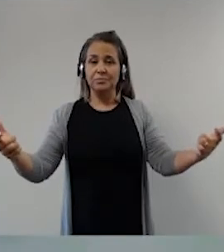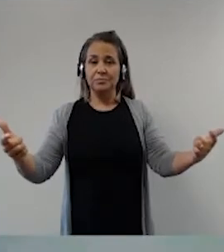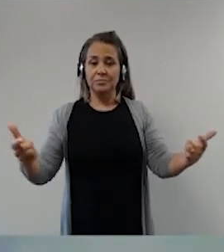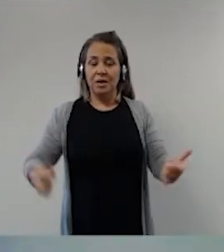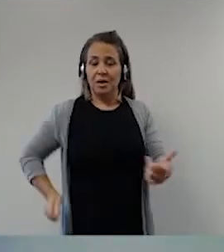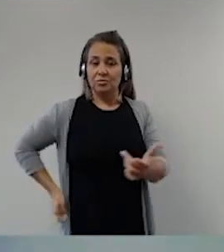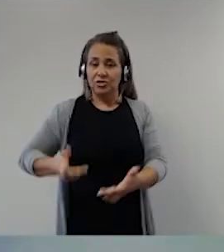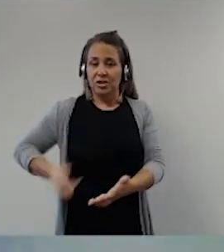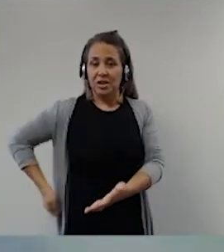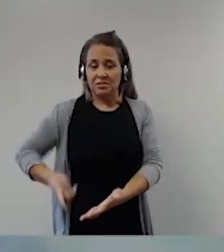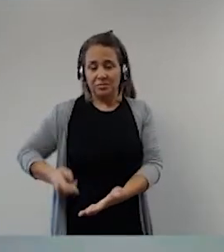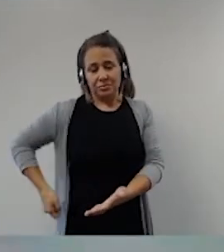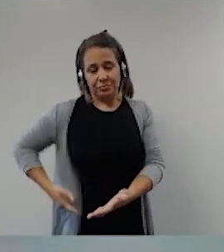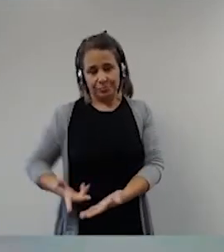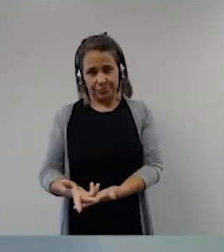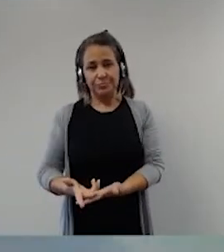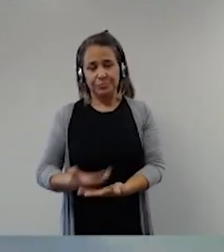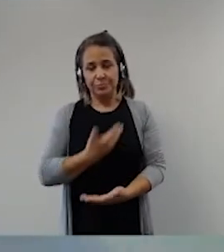Então,